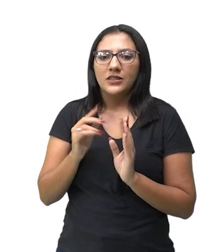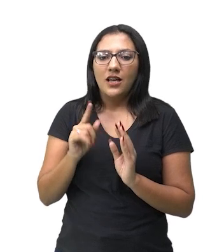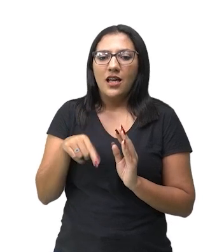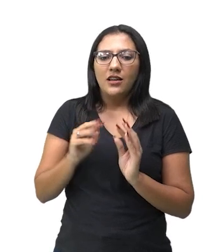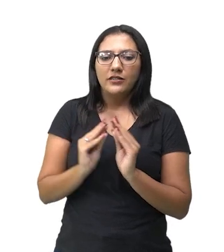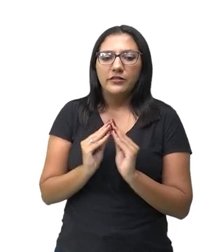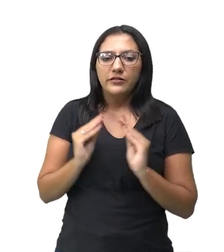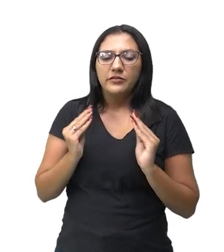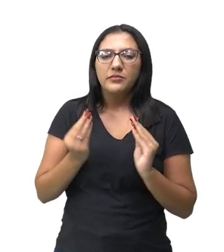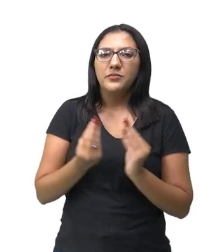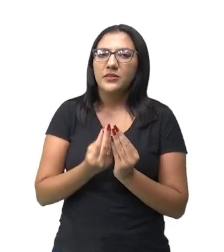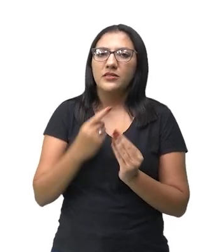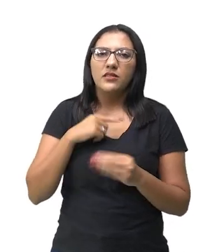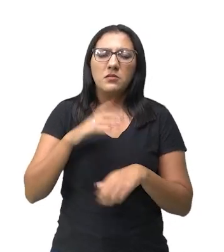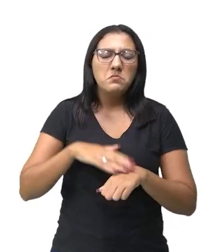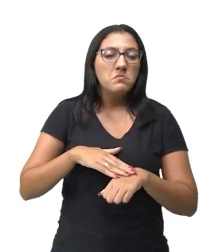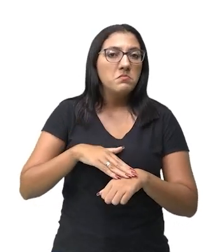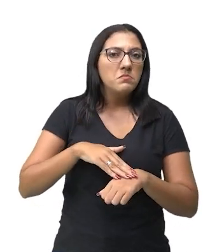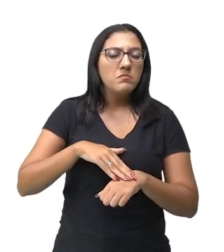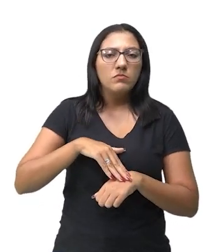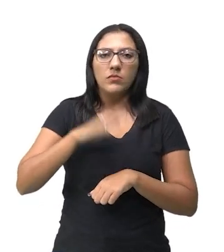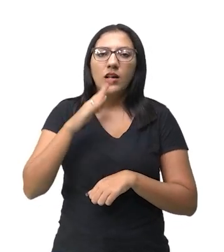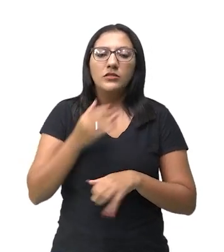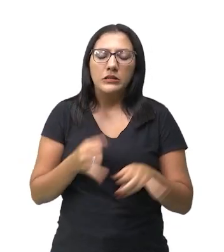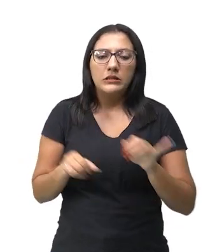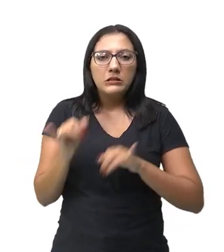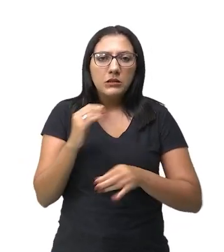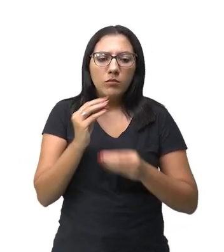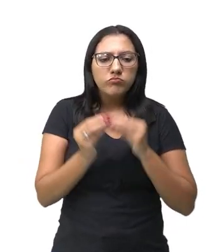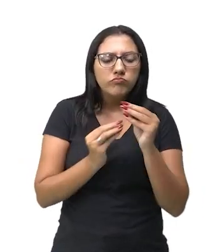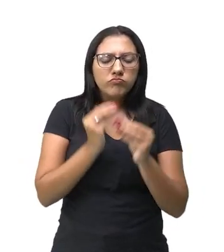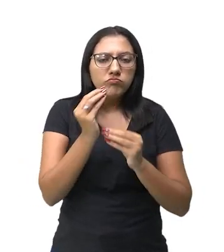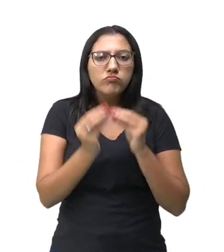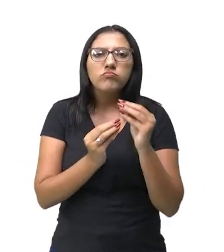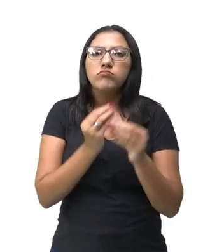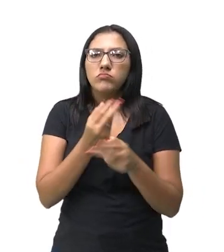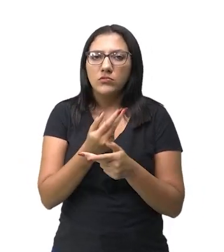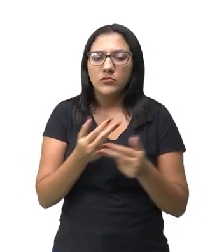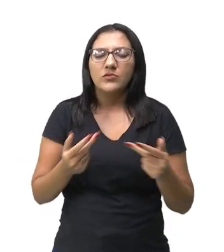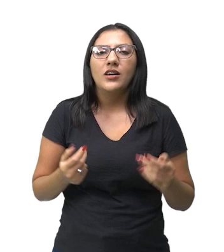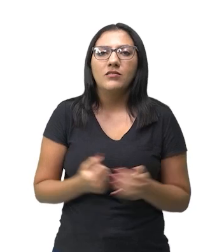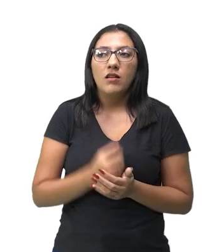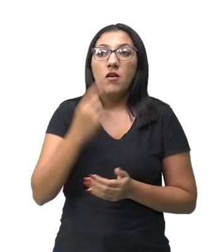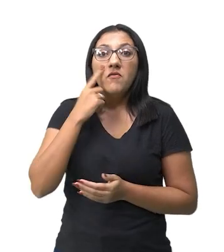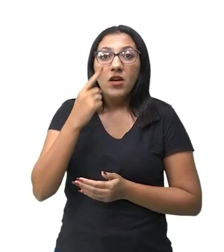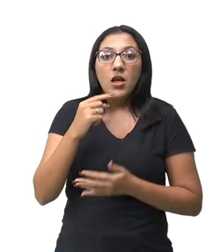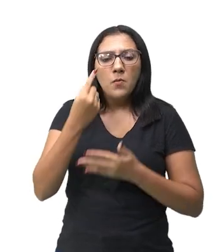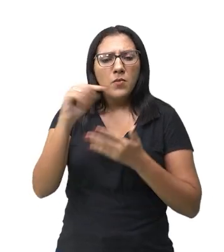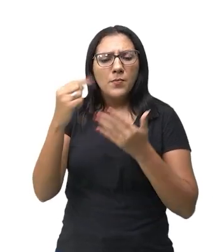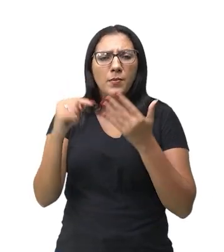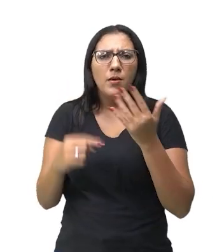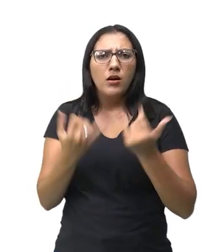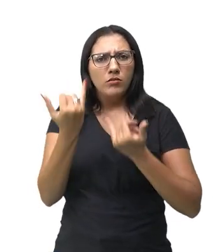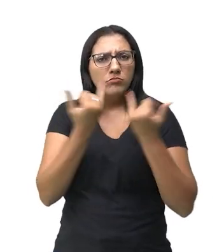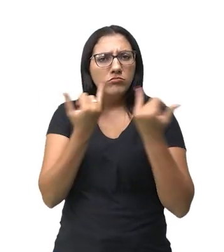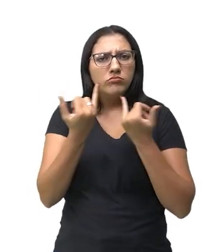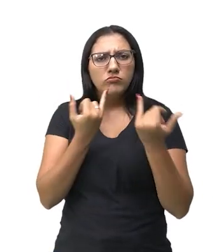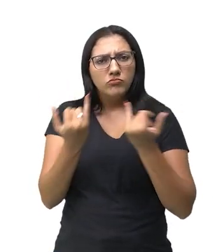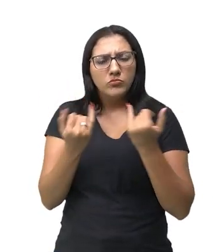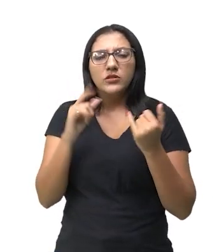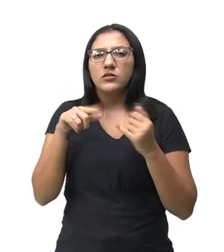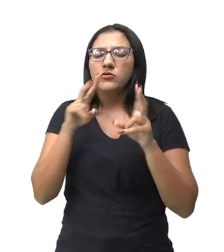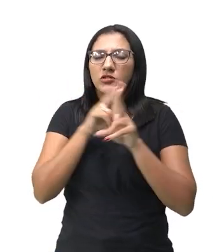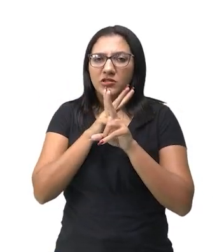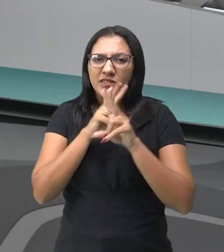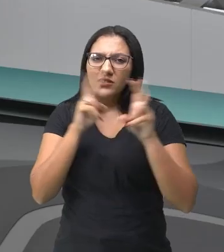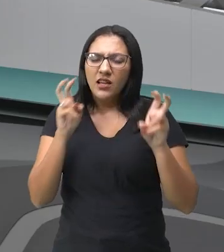sobre o tabagismo, sobre o fumo, sobre os processos relacionados aí à questão do fumo, do tabagismo no